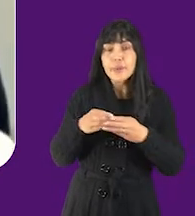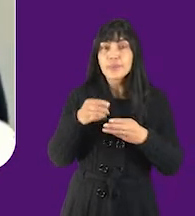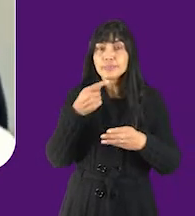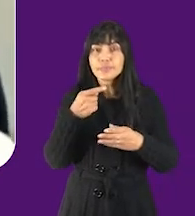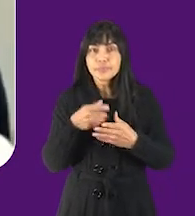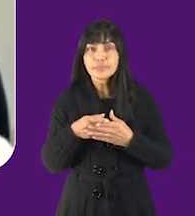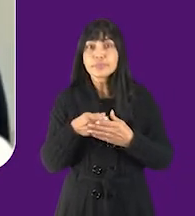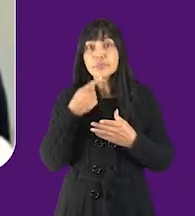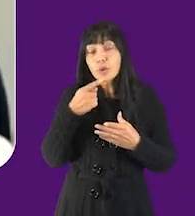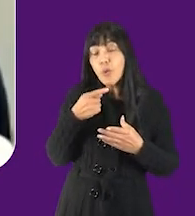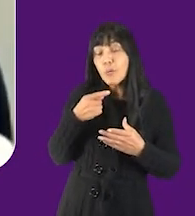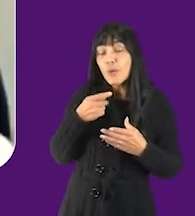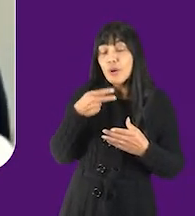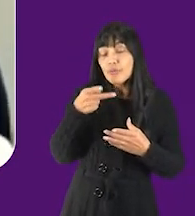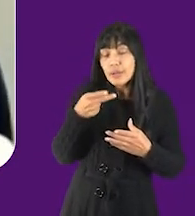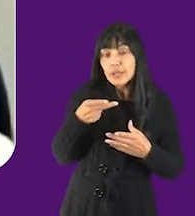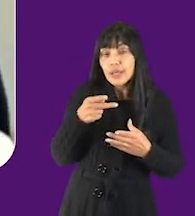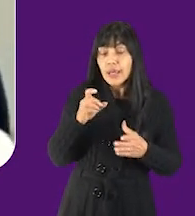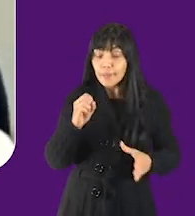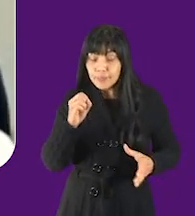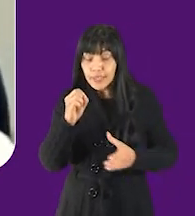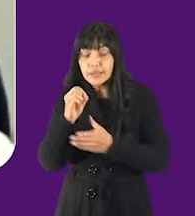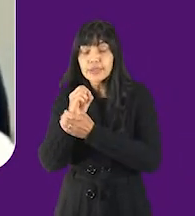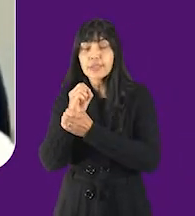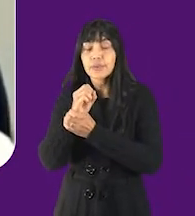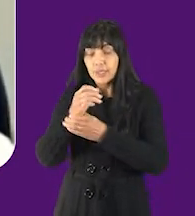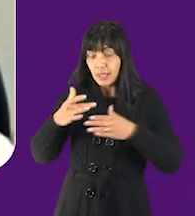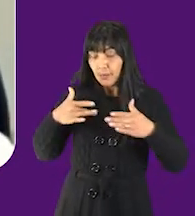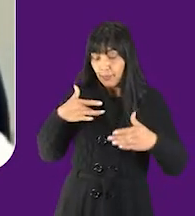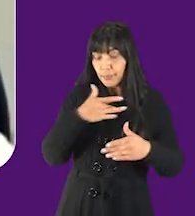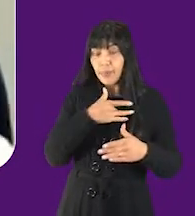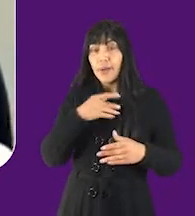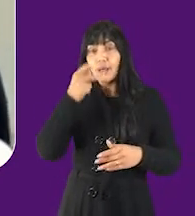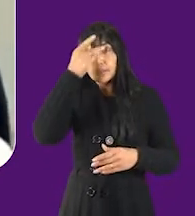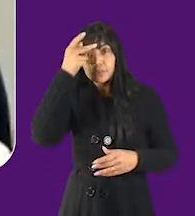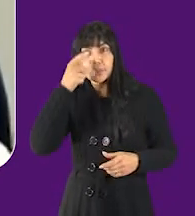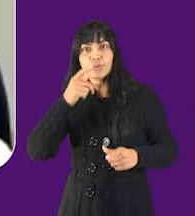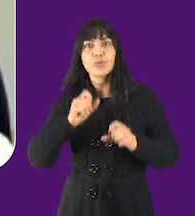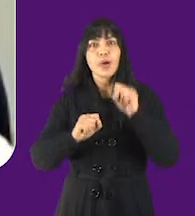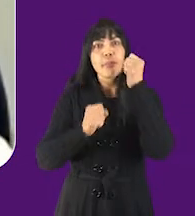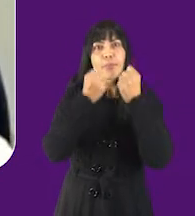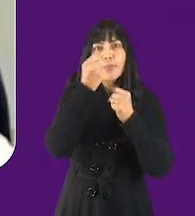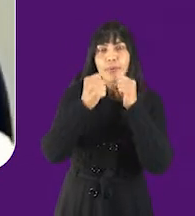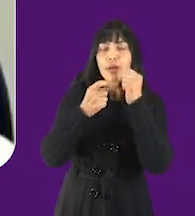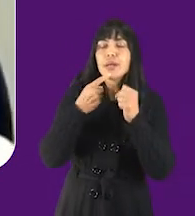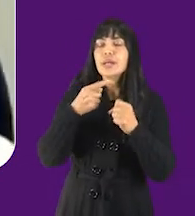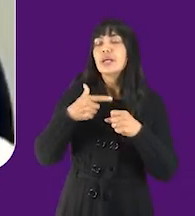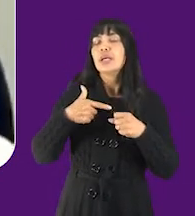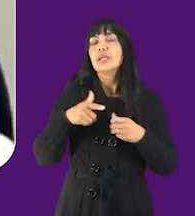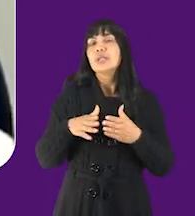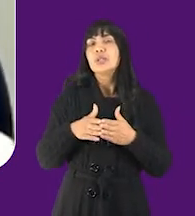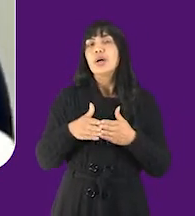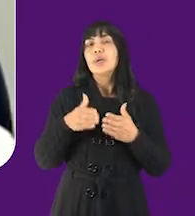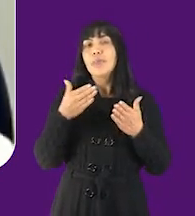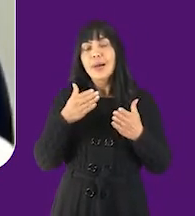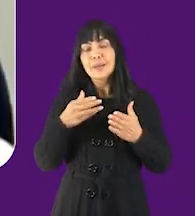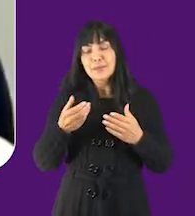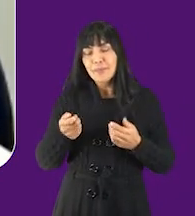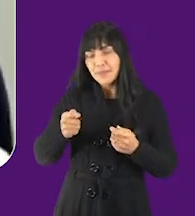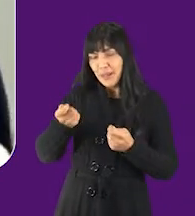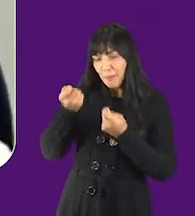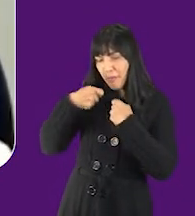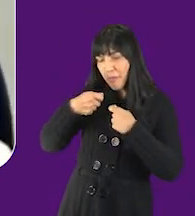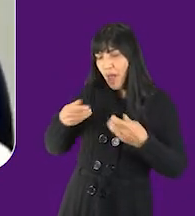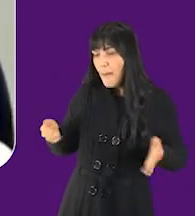Bem como eu falei, melhorar a segurança e a saúde dos colaboradores. Tudo isso resulta no final mais